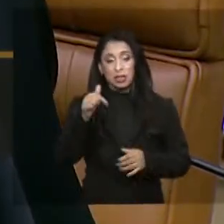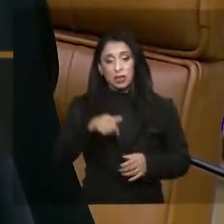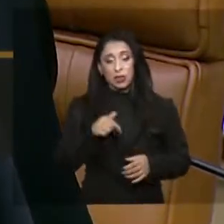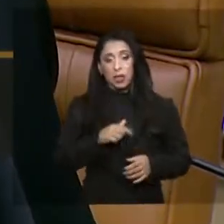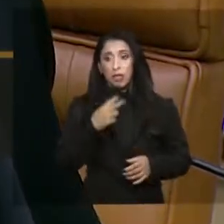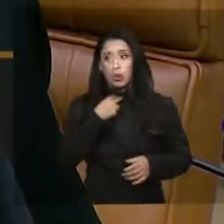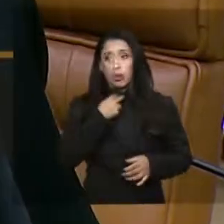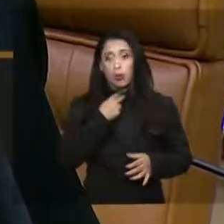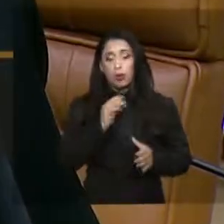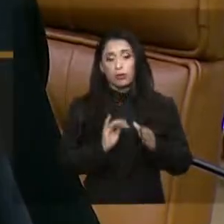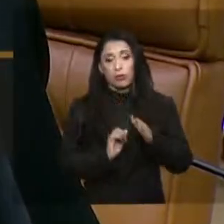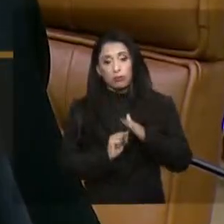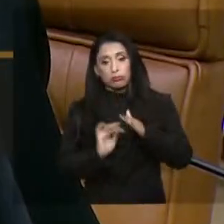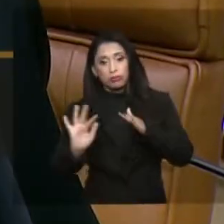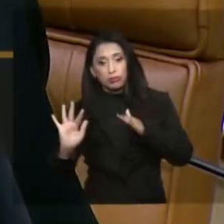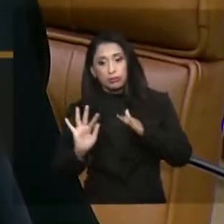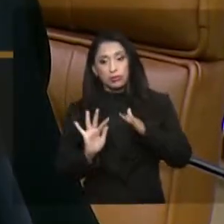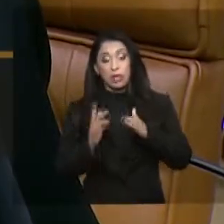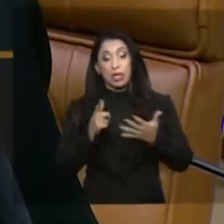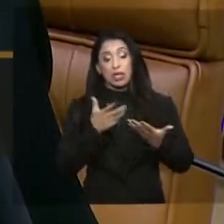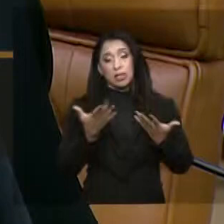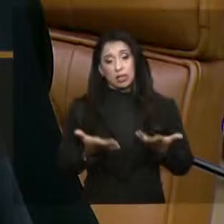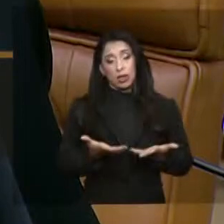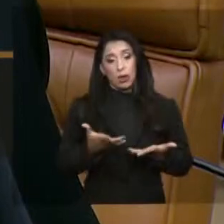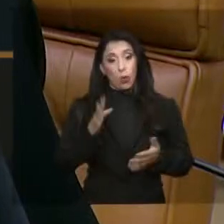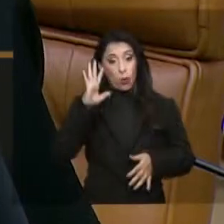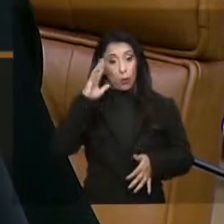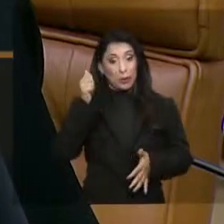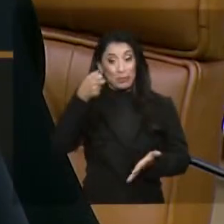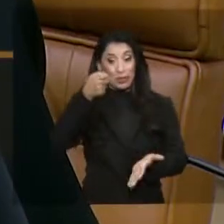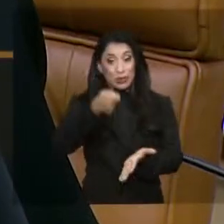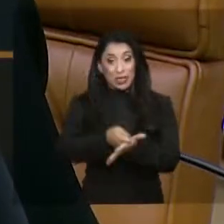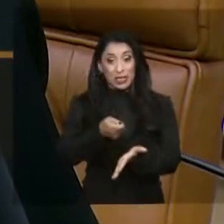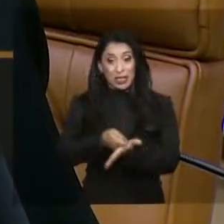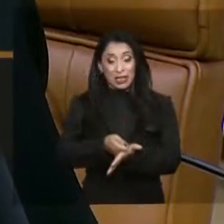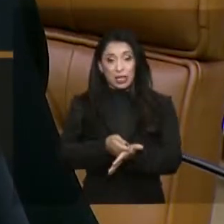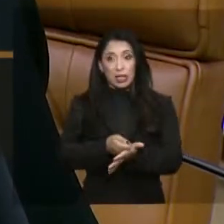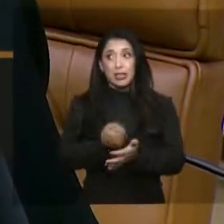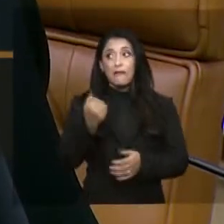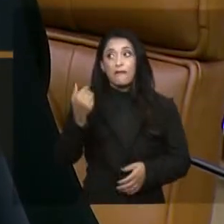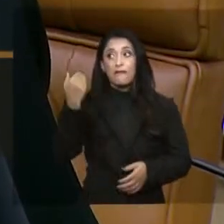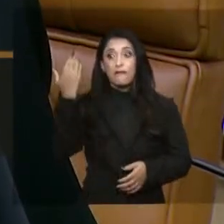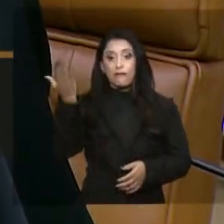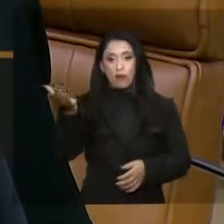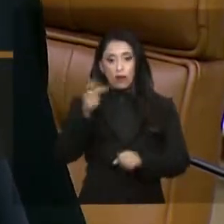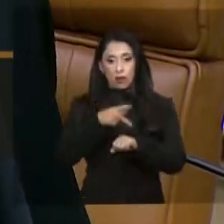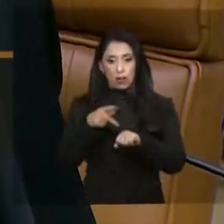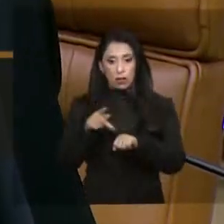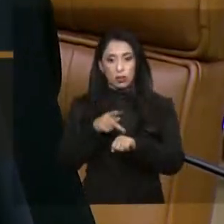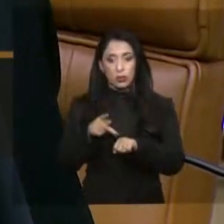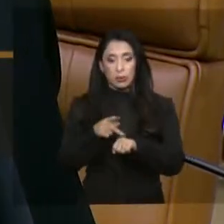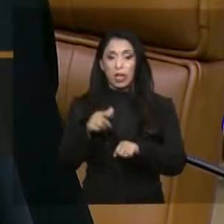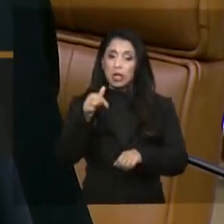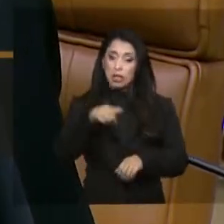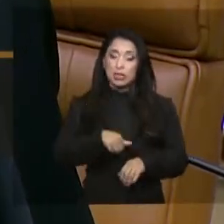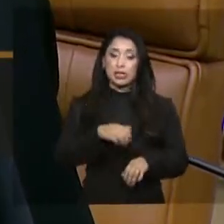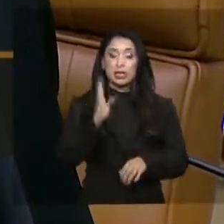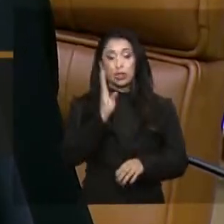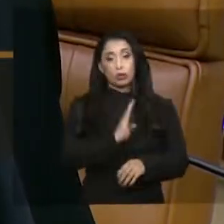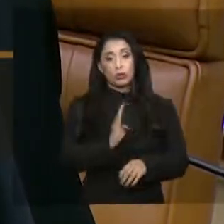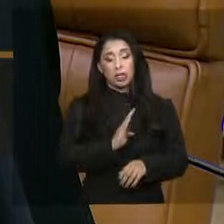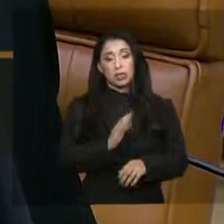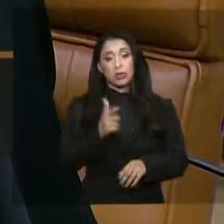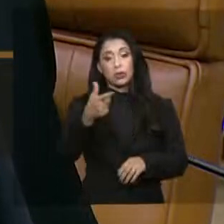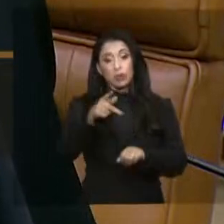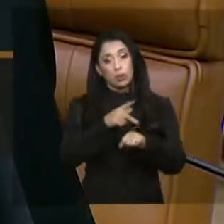excepcionalmente, o cumprimento de sentença condenatória dada no exterior, no estrangeiro, aqui no Brasil. Uhum. E outros